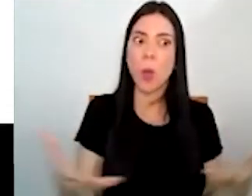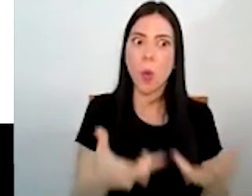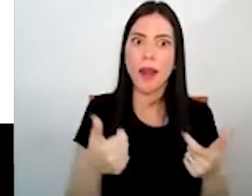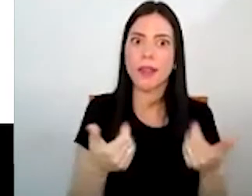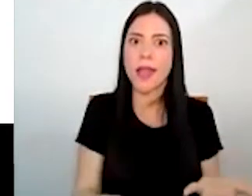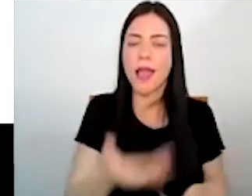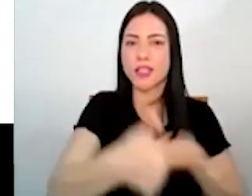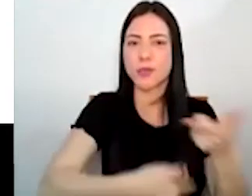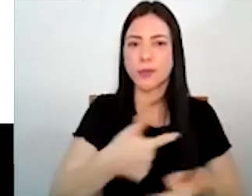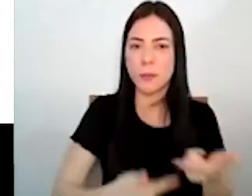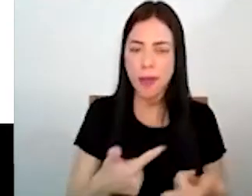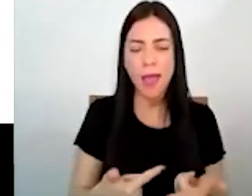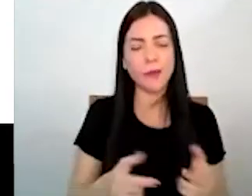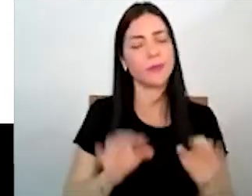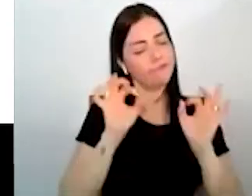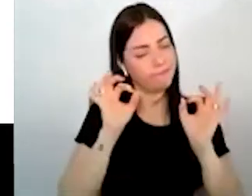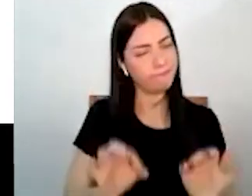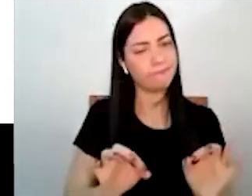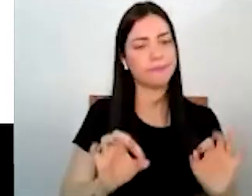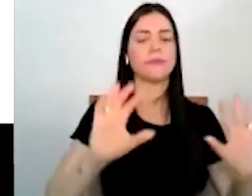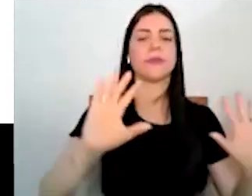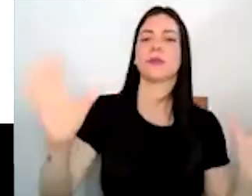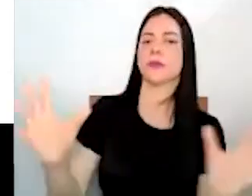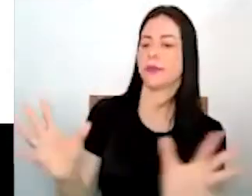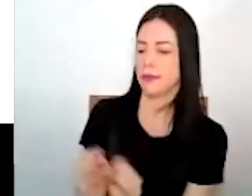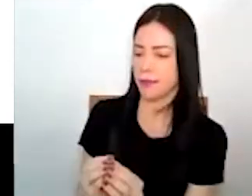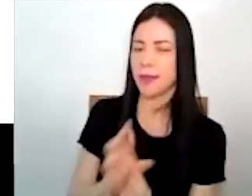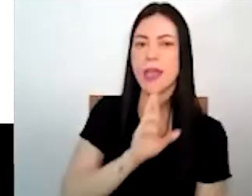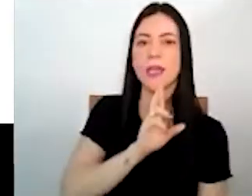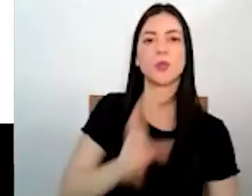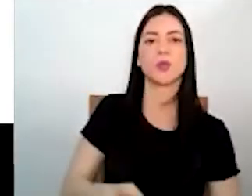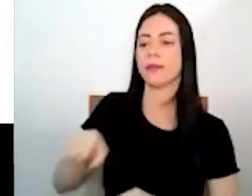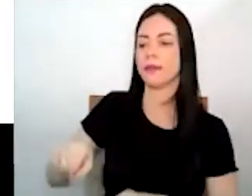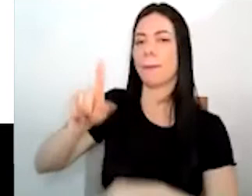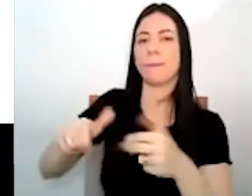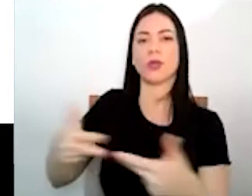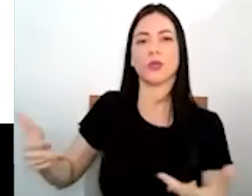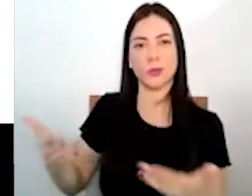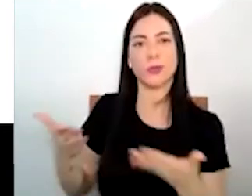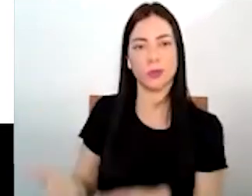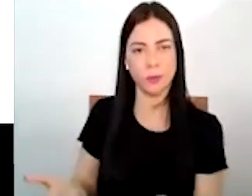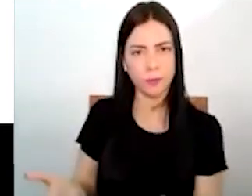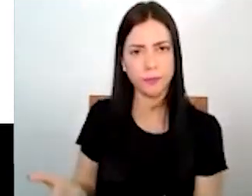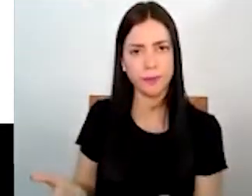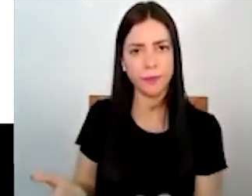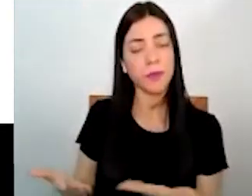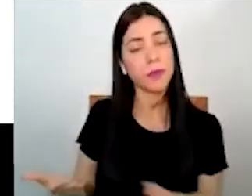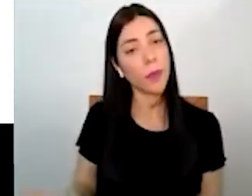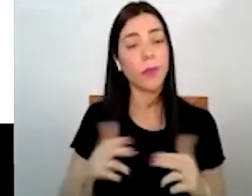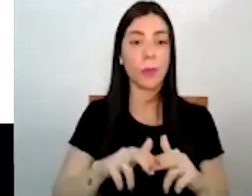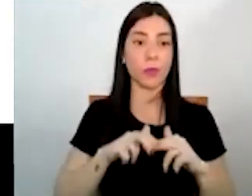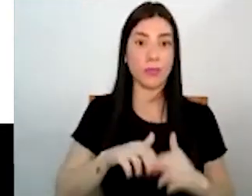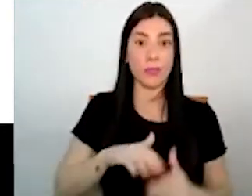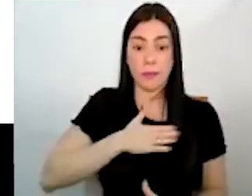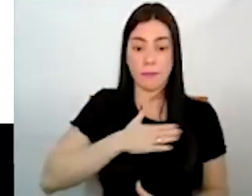né, vão todas resultar naquele produto final. Então, por isso que, para mim,